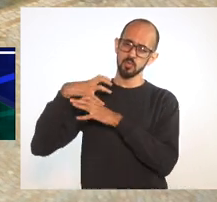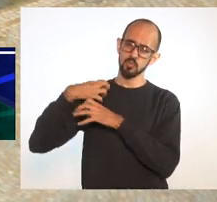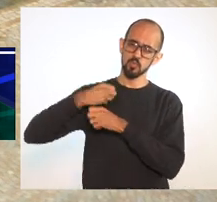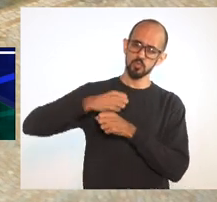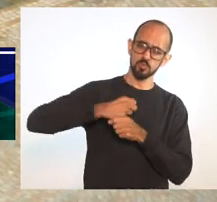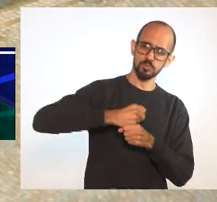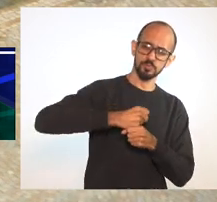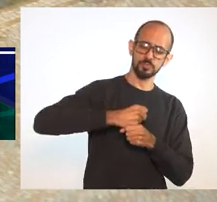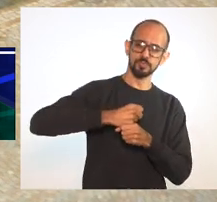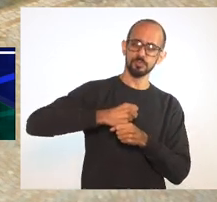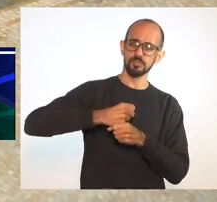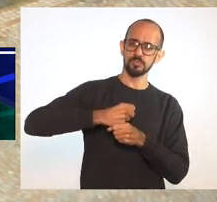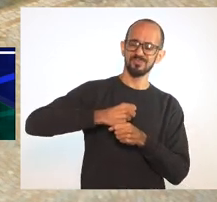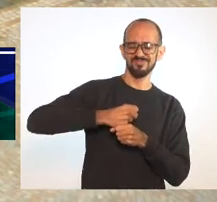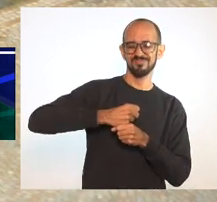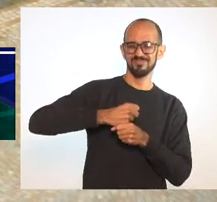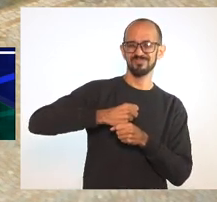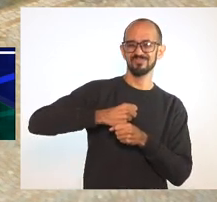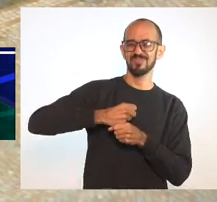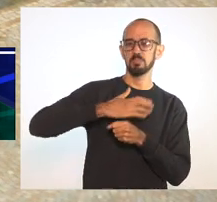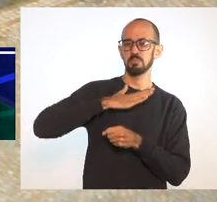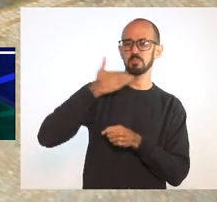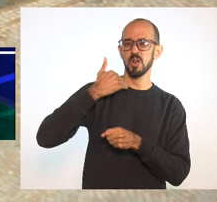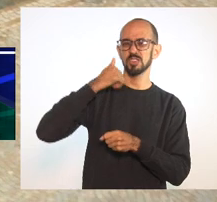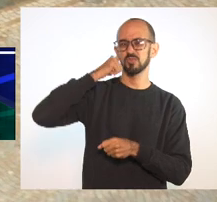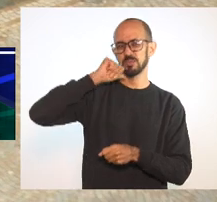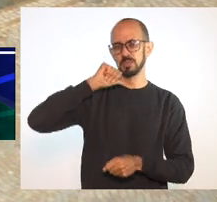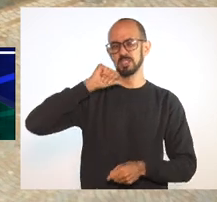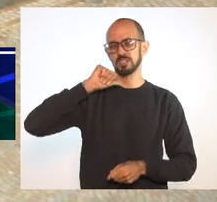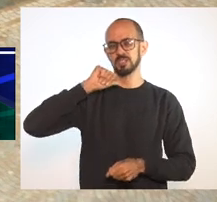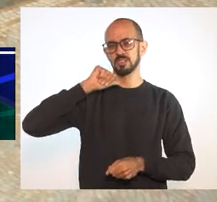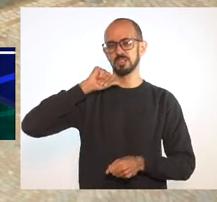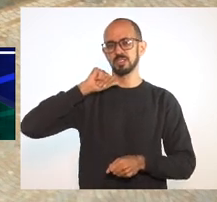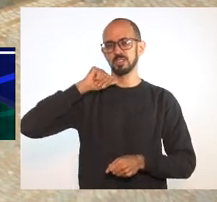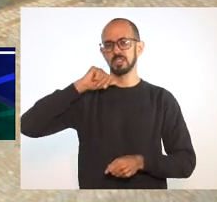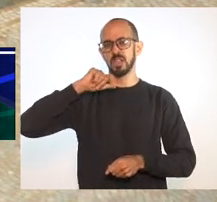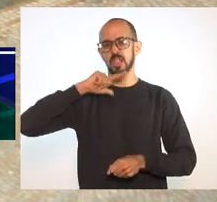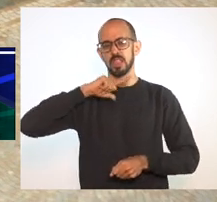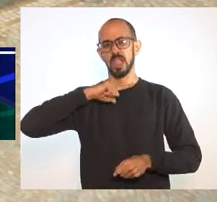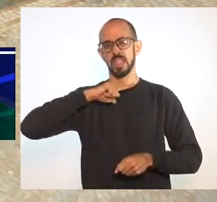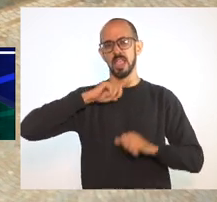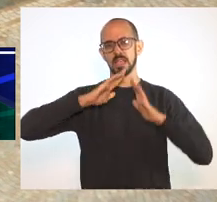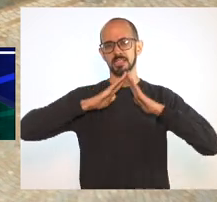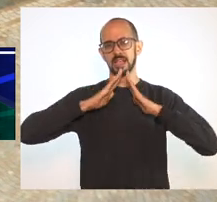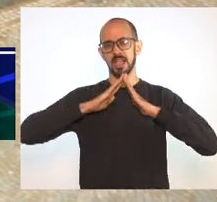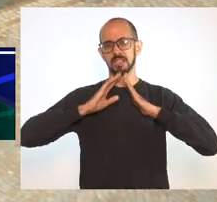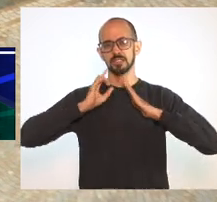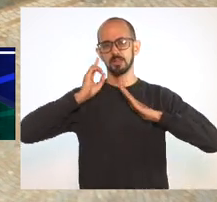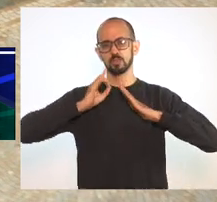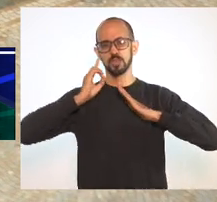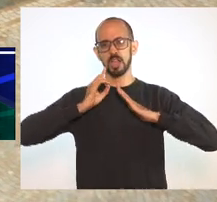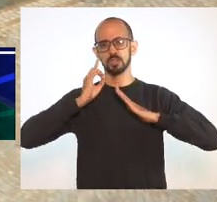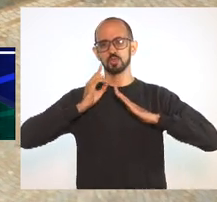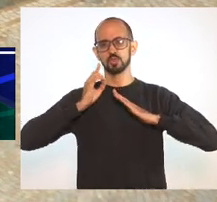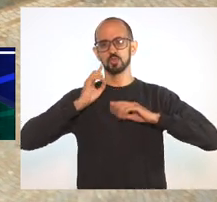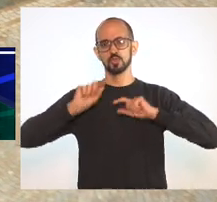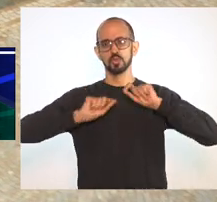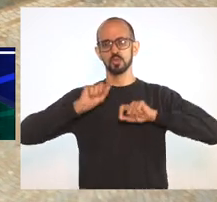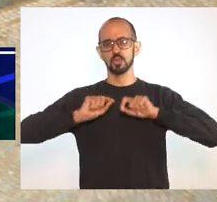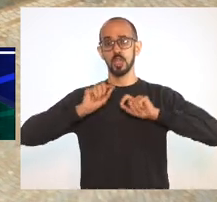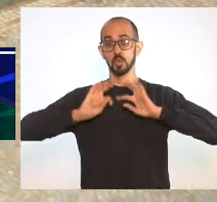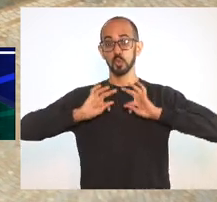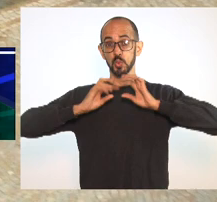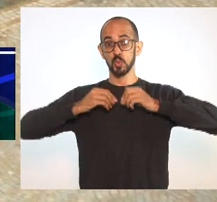aumentou muito o número de feminicídio. E eu acho que aqui, nessa Casa Legislativa, tudo isso que